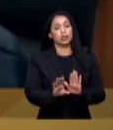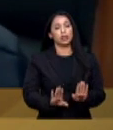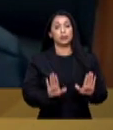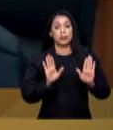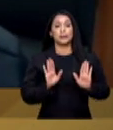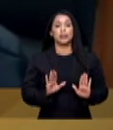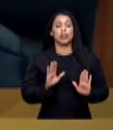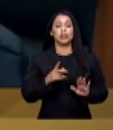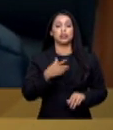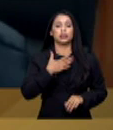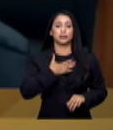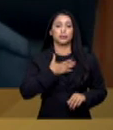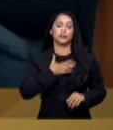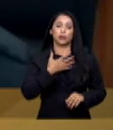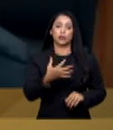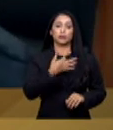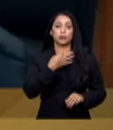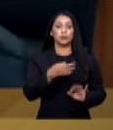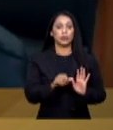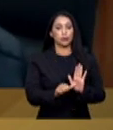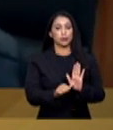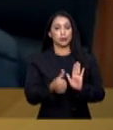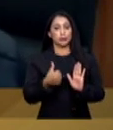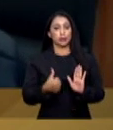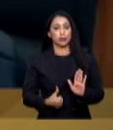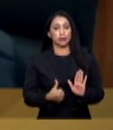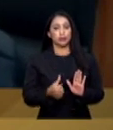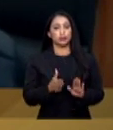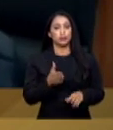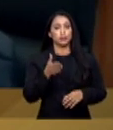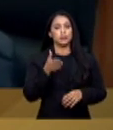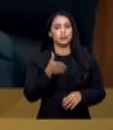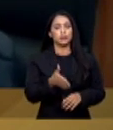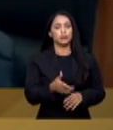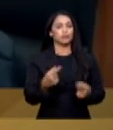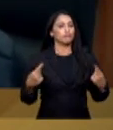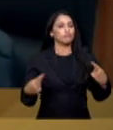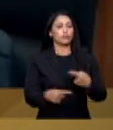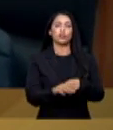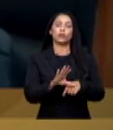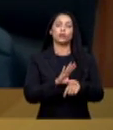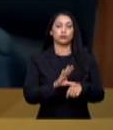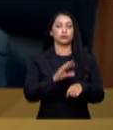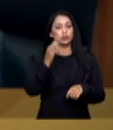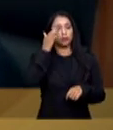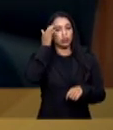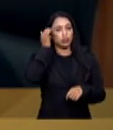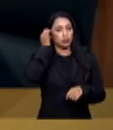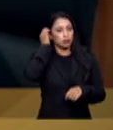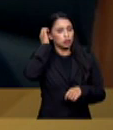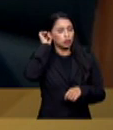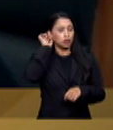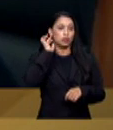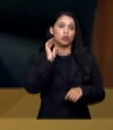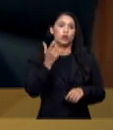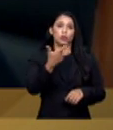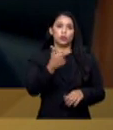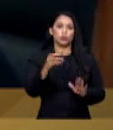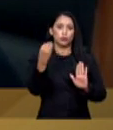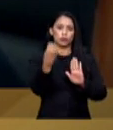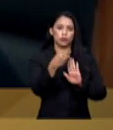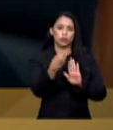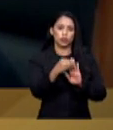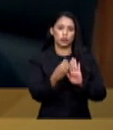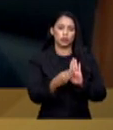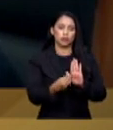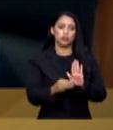minha posição primeira no sentido da inconstitucionalidade. E quanto aos demais dispositivos,